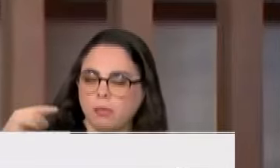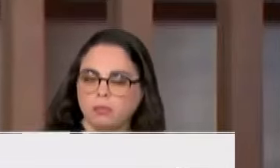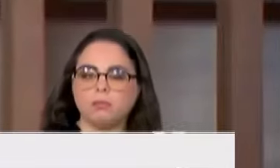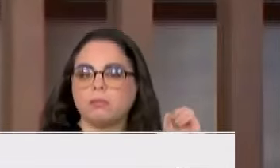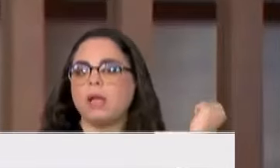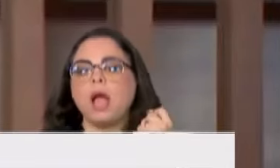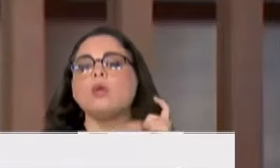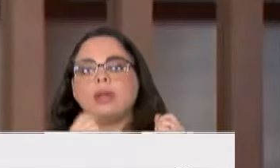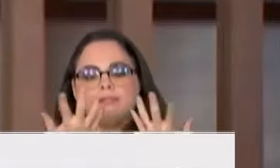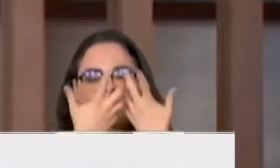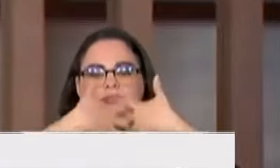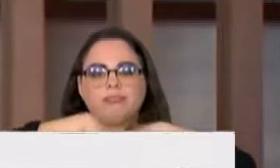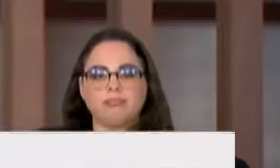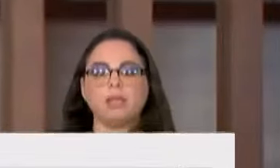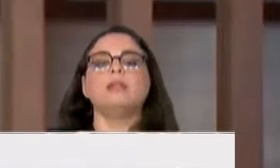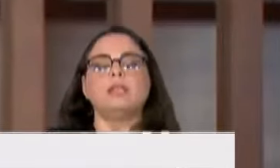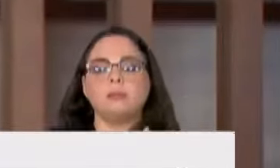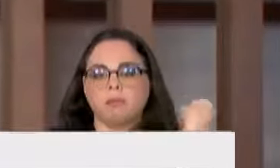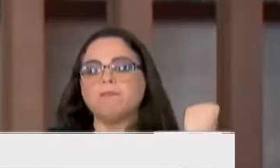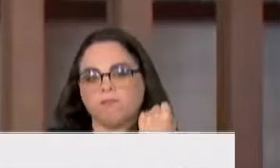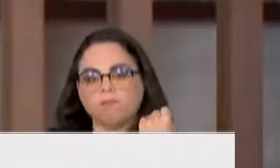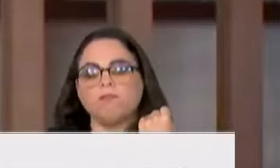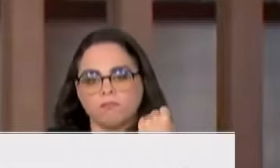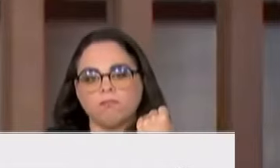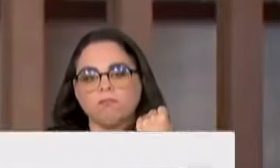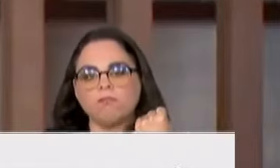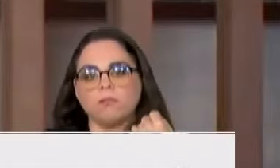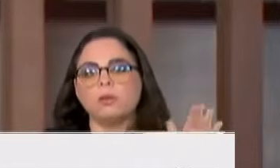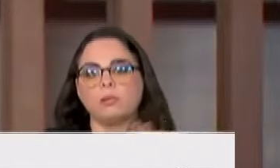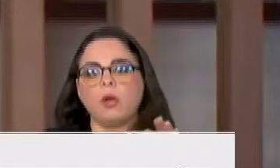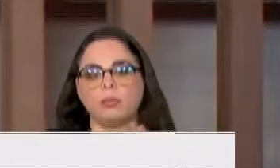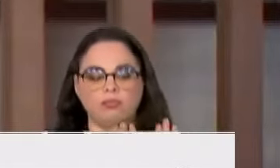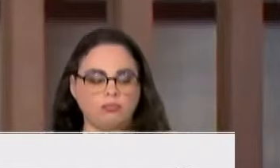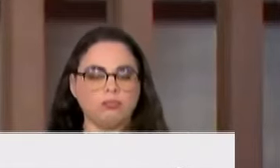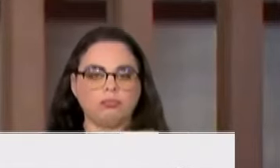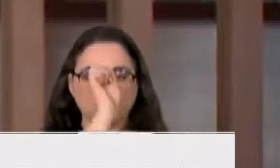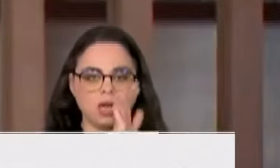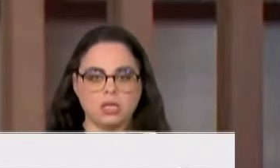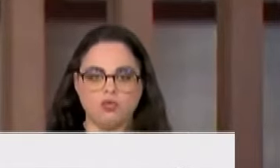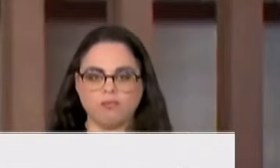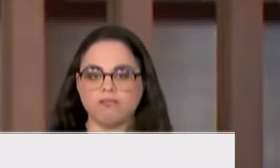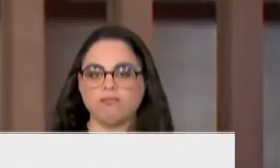sucesso da operação e, sobretudo, a segurança da comunidade brasileira,